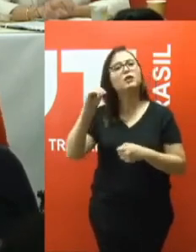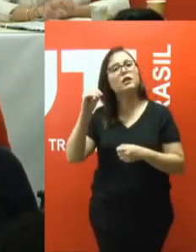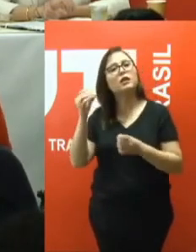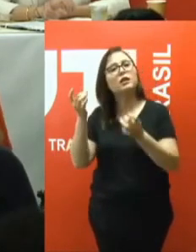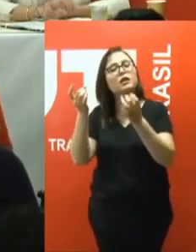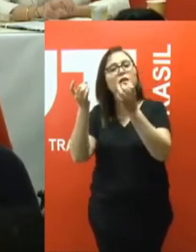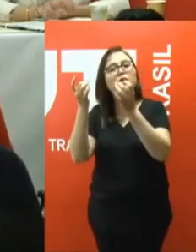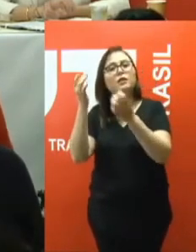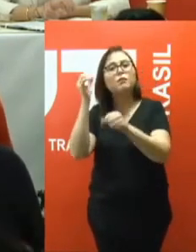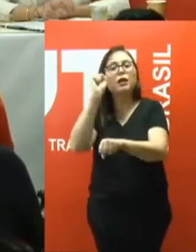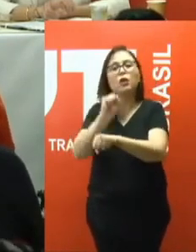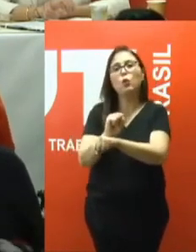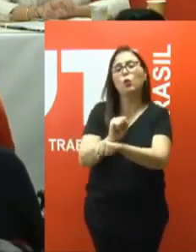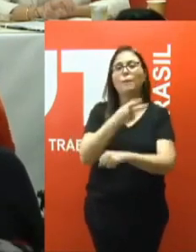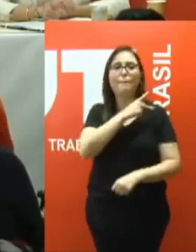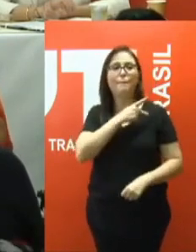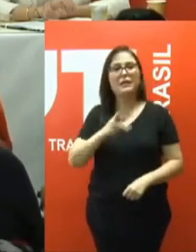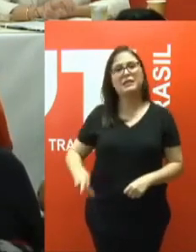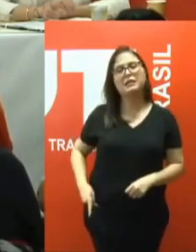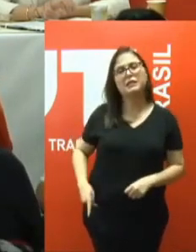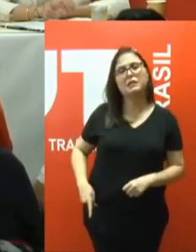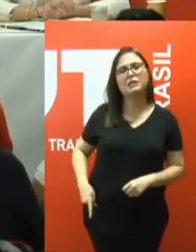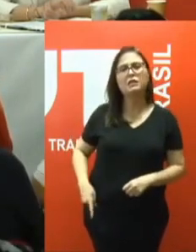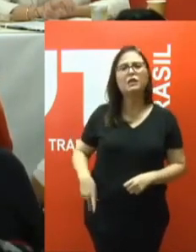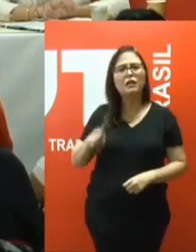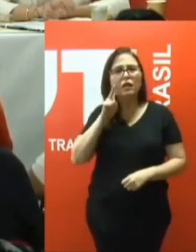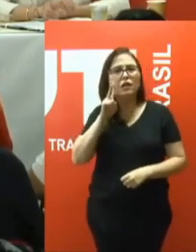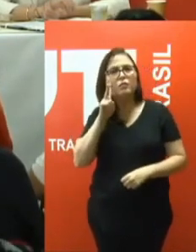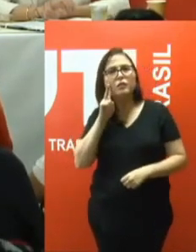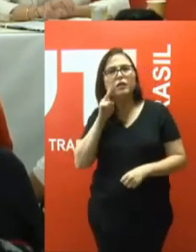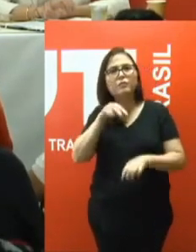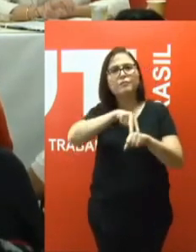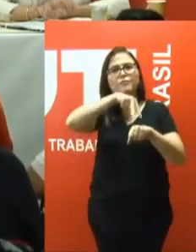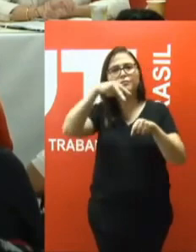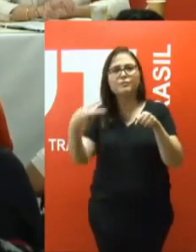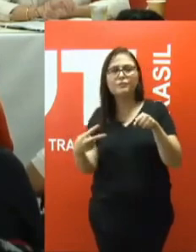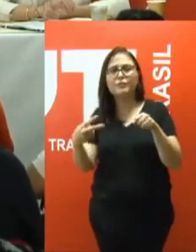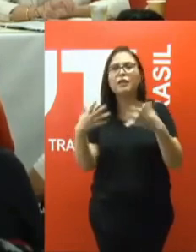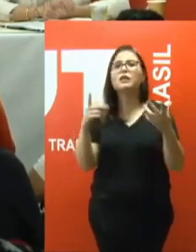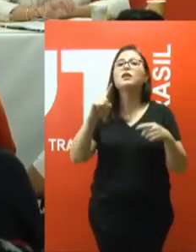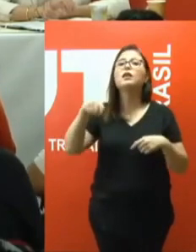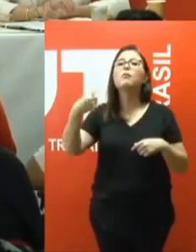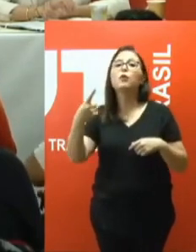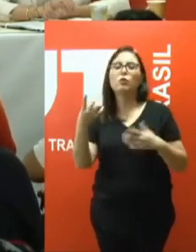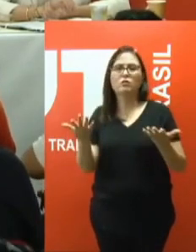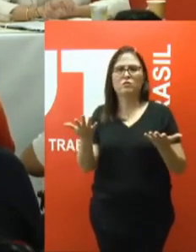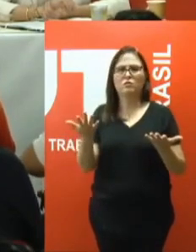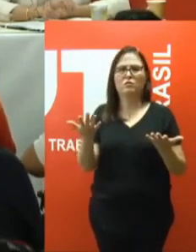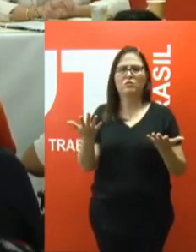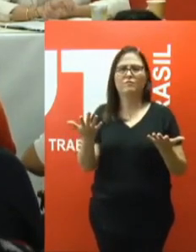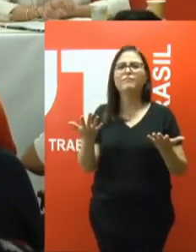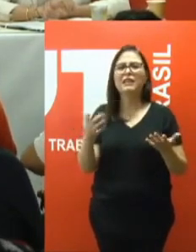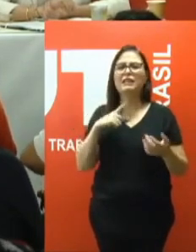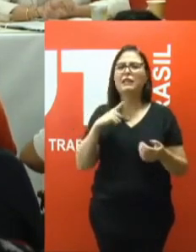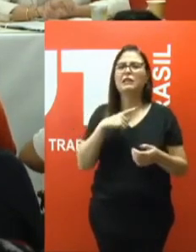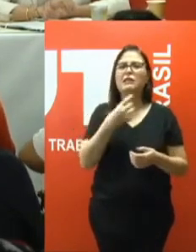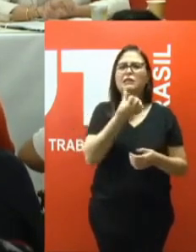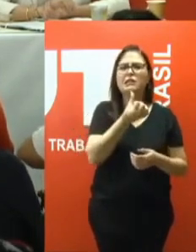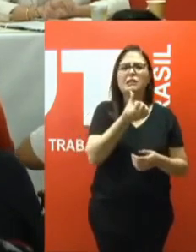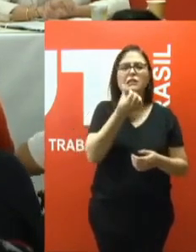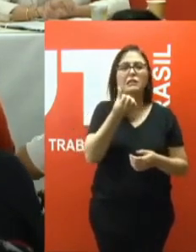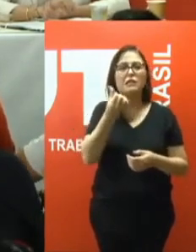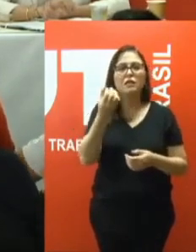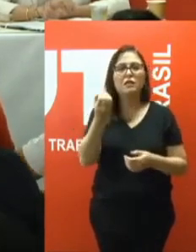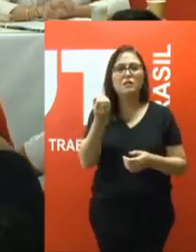golpe. O poder de destruição desse povo é inimaginável, né? A gente pensar que a gente tem 660 mil mortos, e